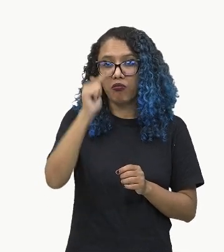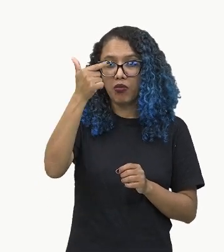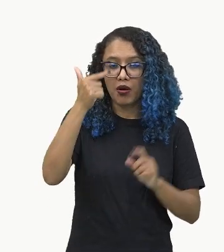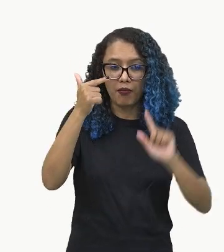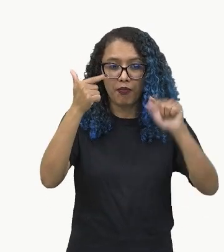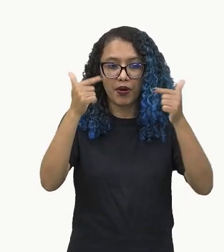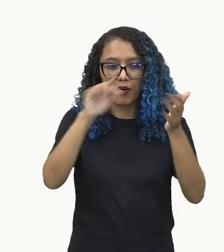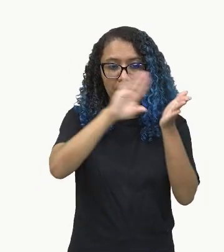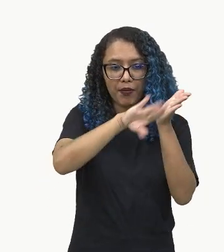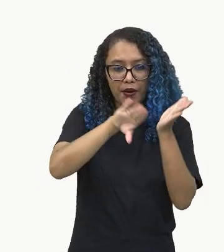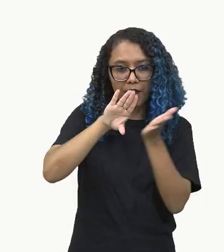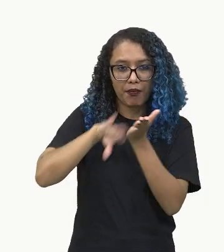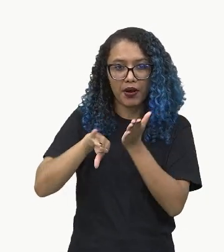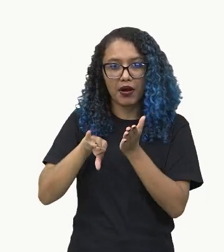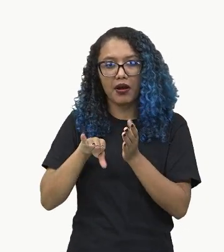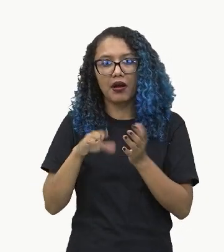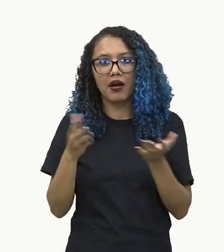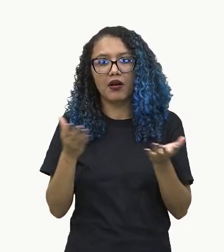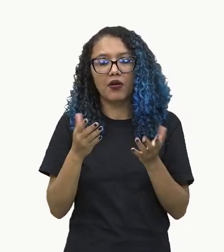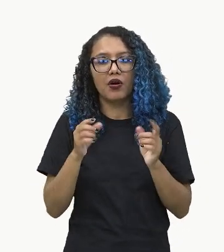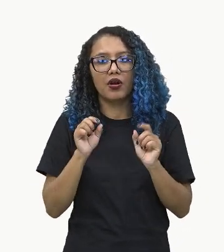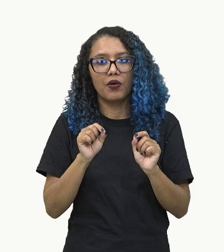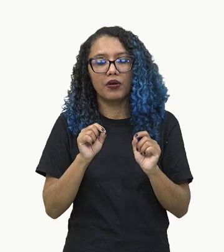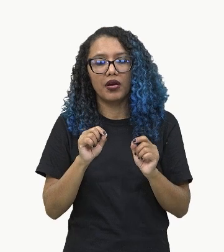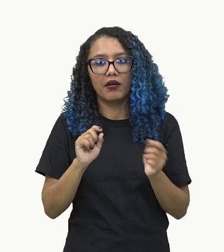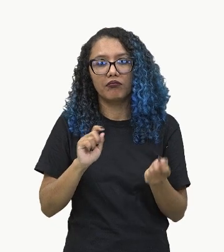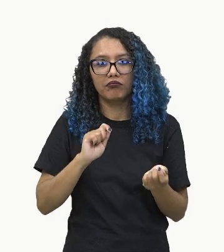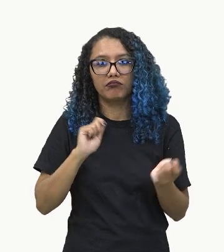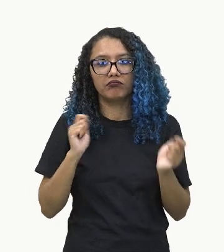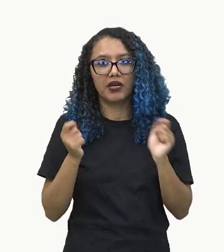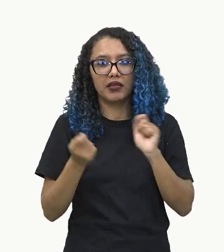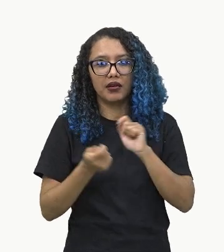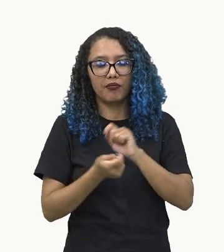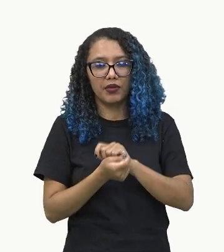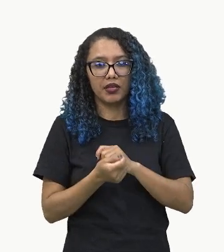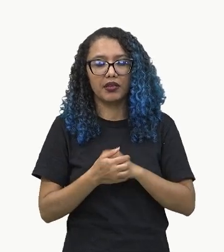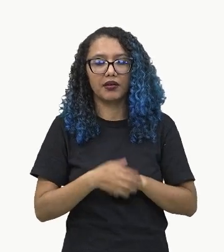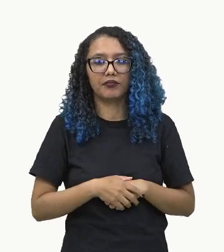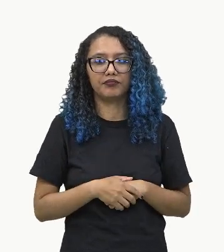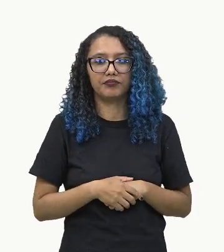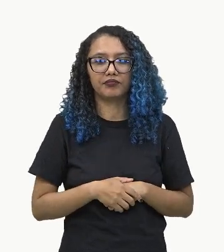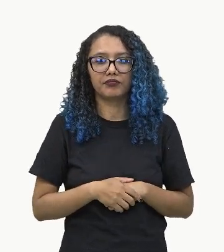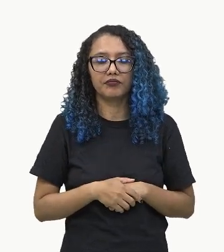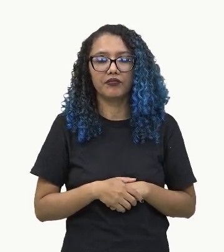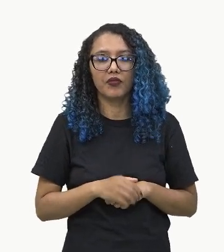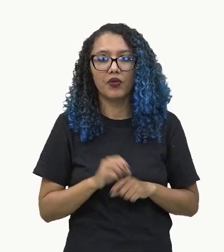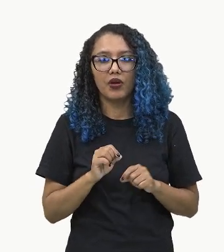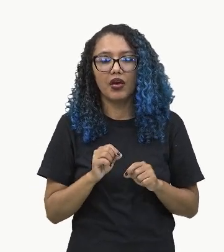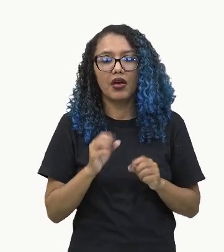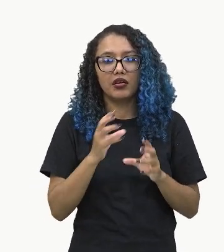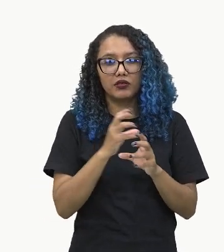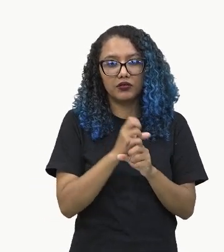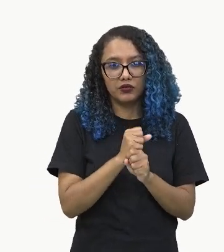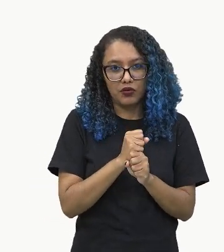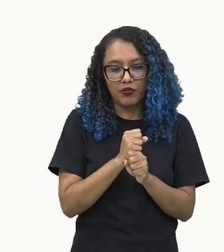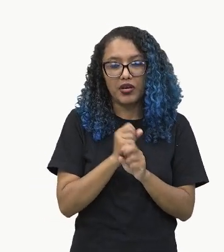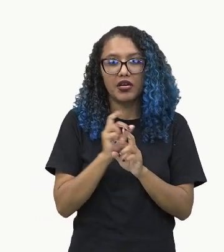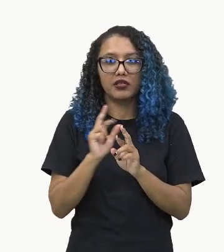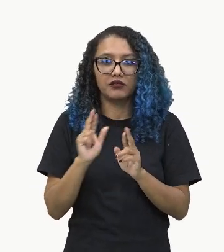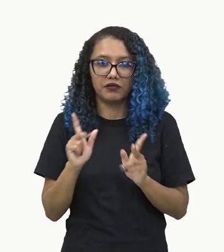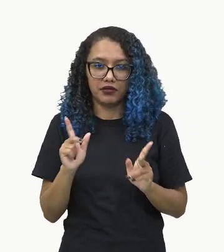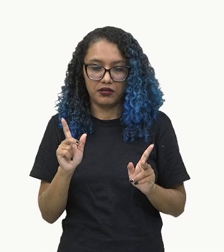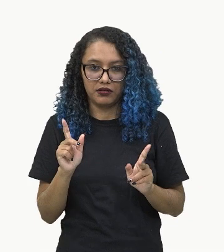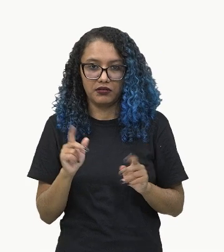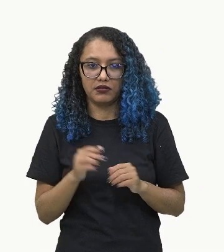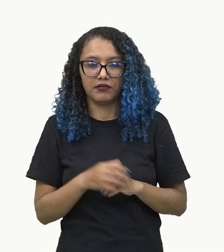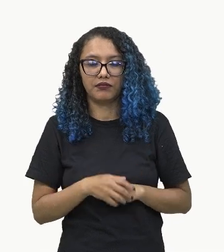quadrado aí, e eu vou colocar um produto da soma pela diferença. Tá? Então, eu vou